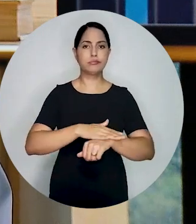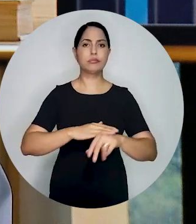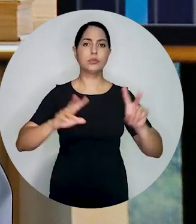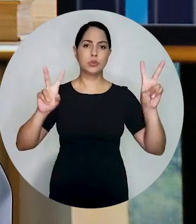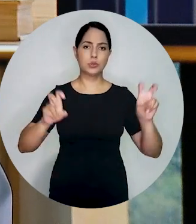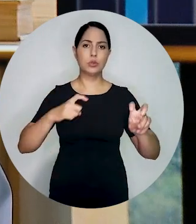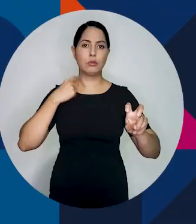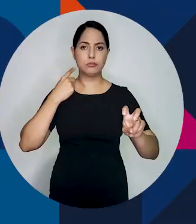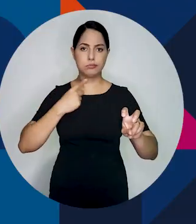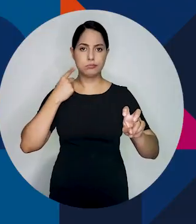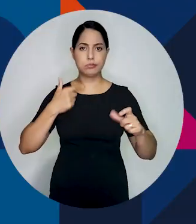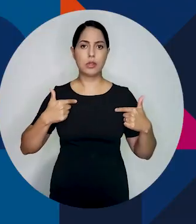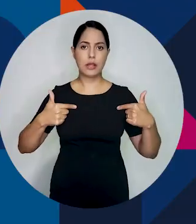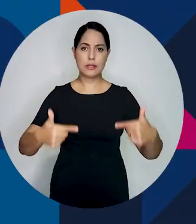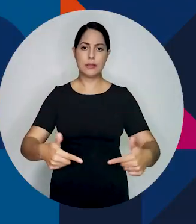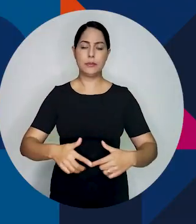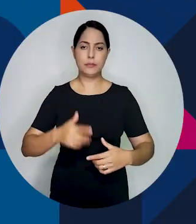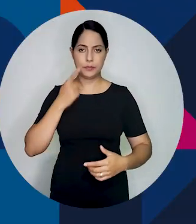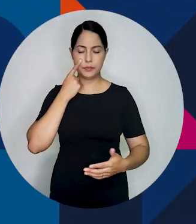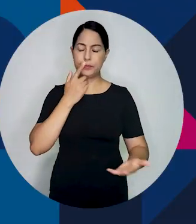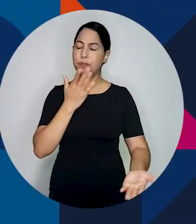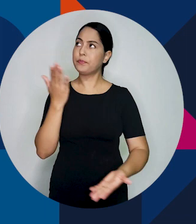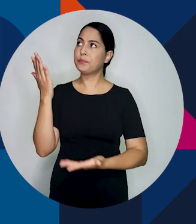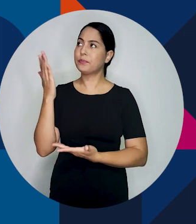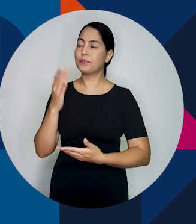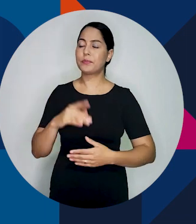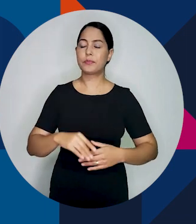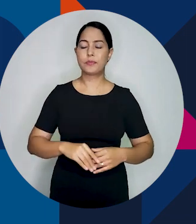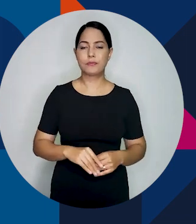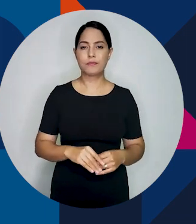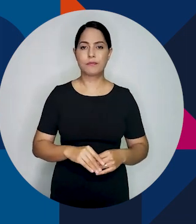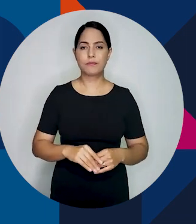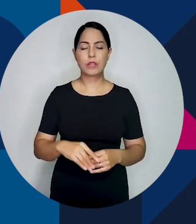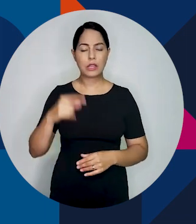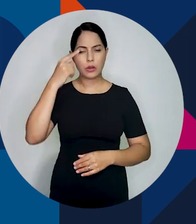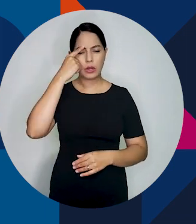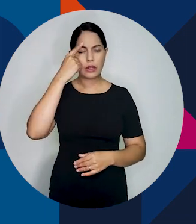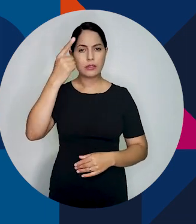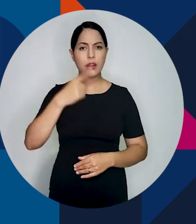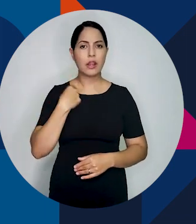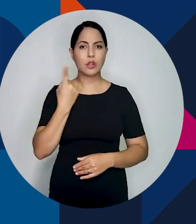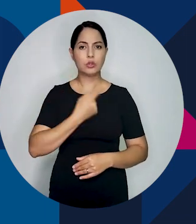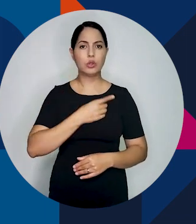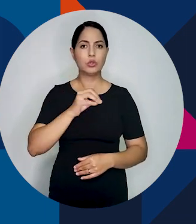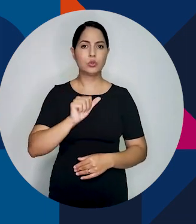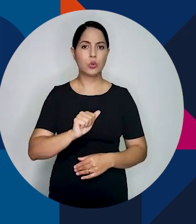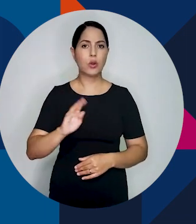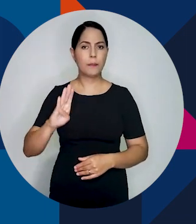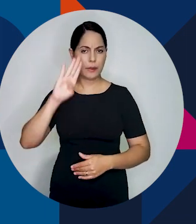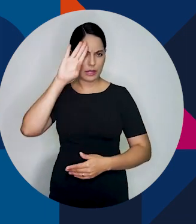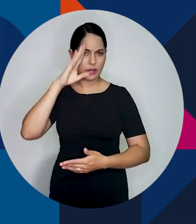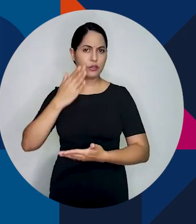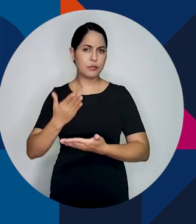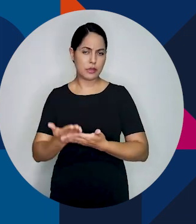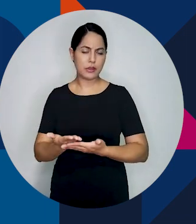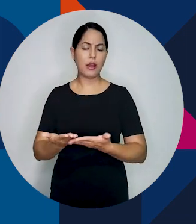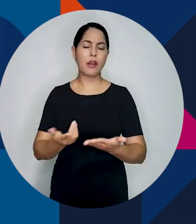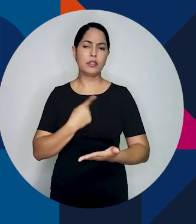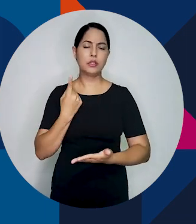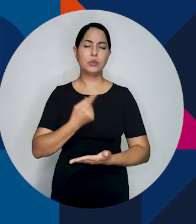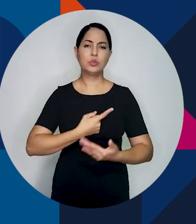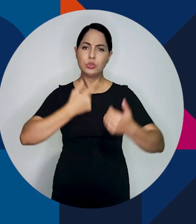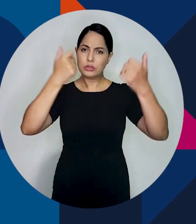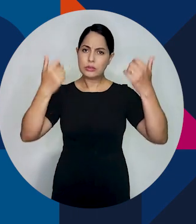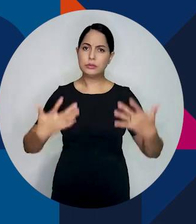advocacia. Acompanhe. E a ideia foi, primeiramente, esclarecer, usando da credibilidade da Ordem, esclarecer que naquele